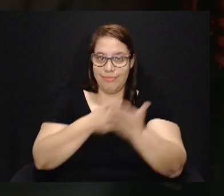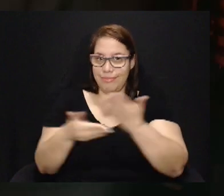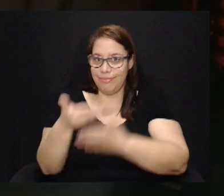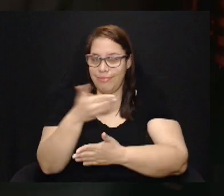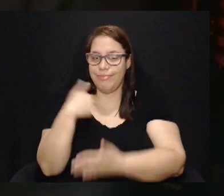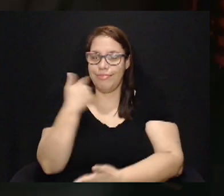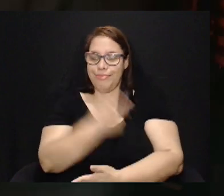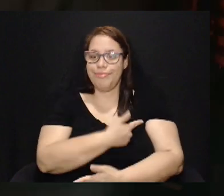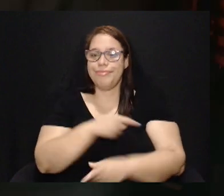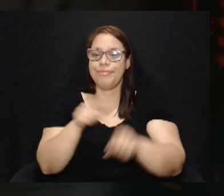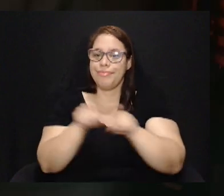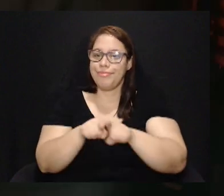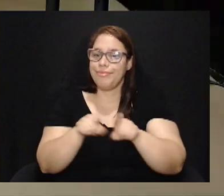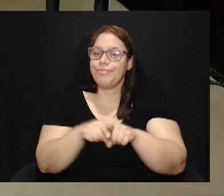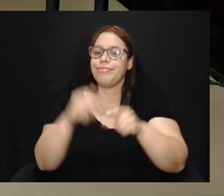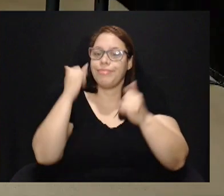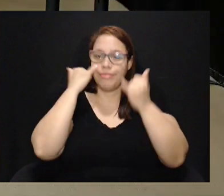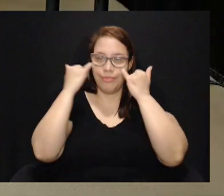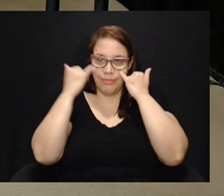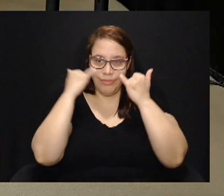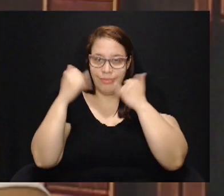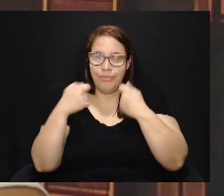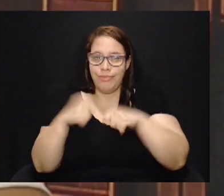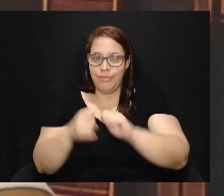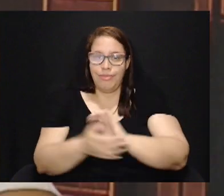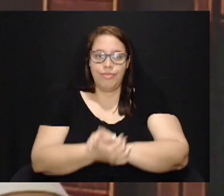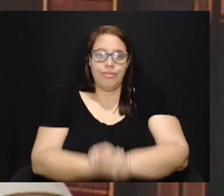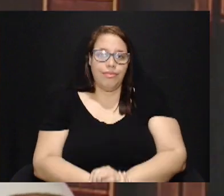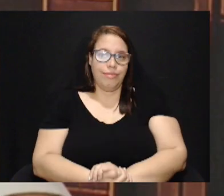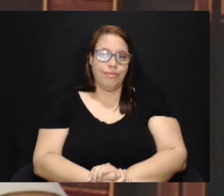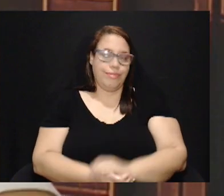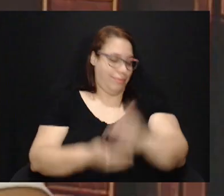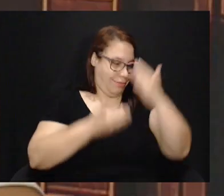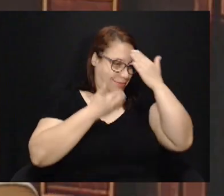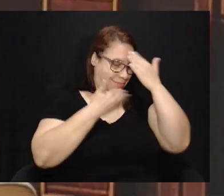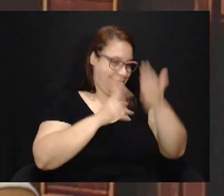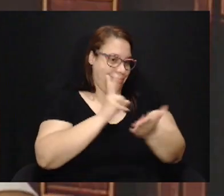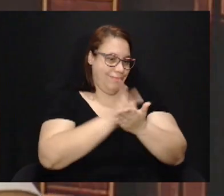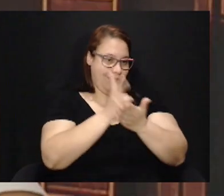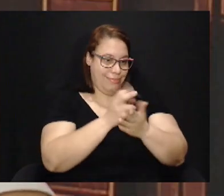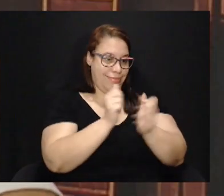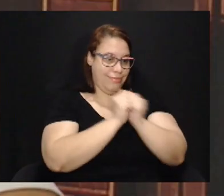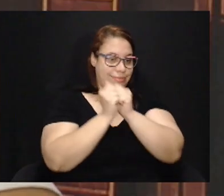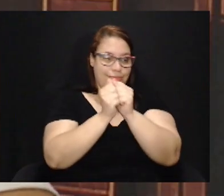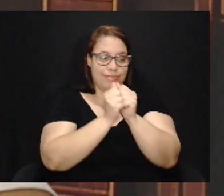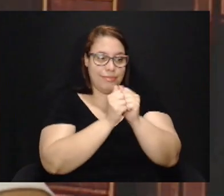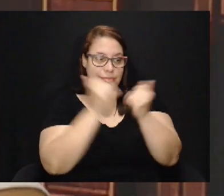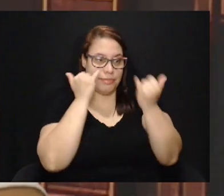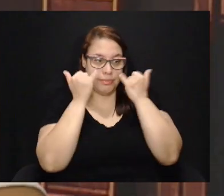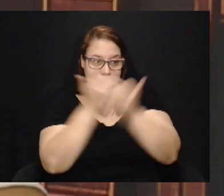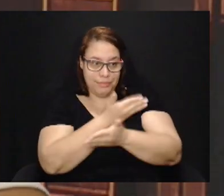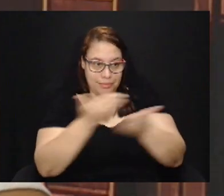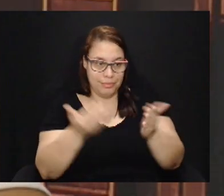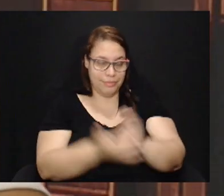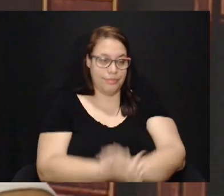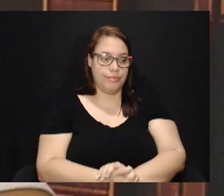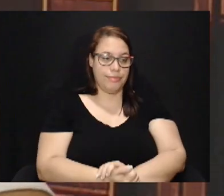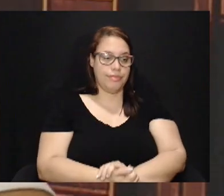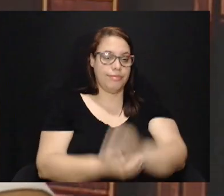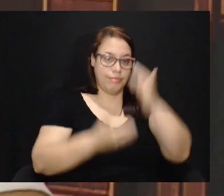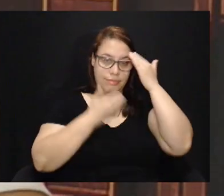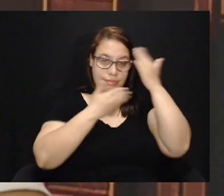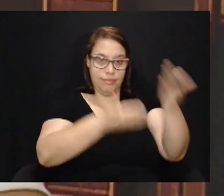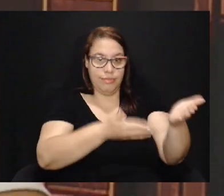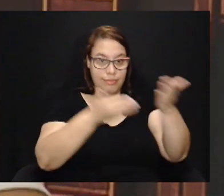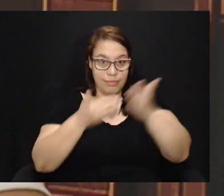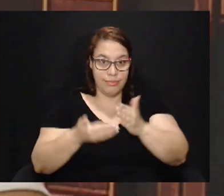também tantas informações precisas. Muito obrigado, é sempre um prazer estar aqui compartilhando conhecimento com vocês. Agradeço o convite. A gente,